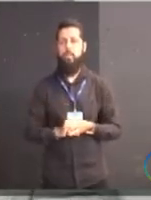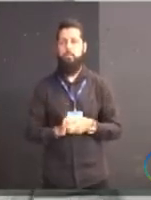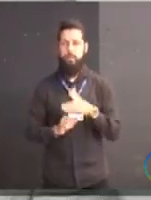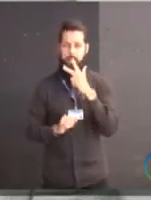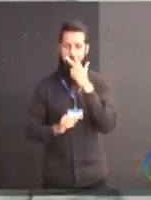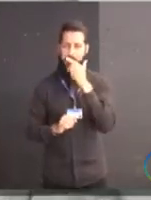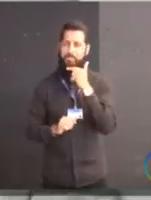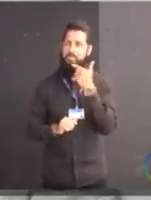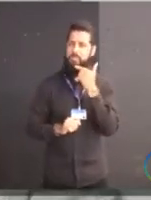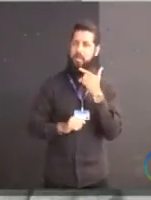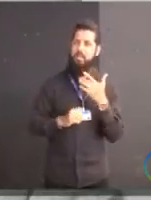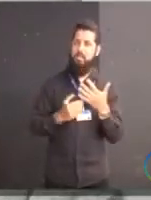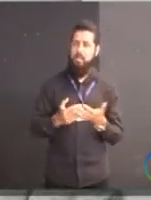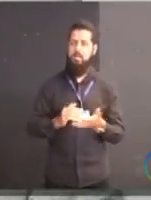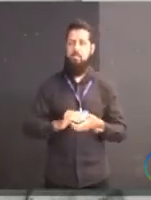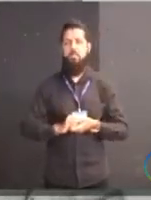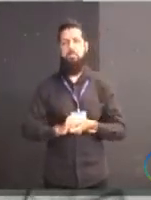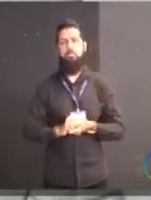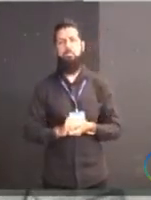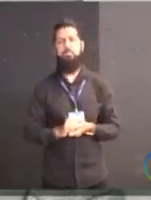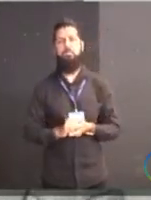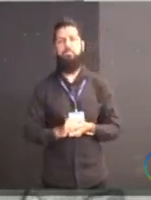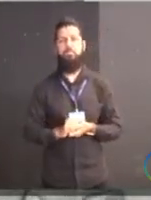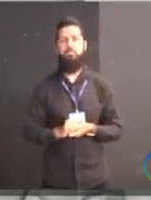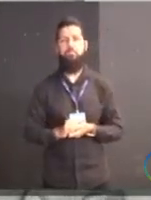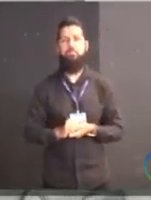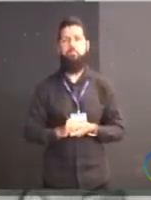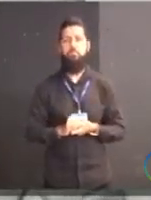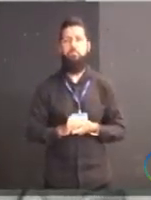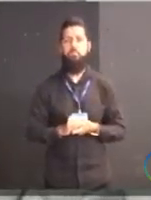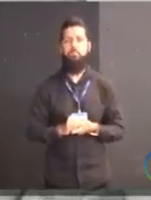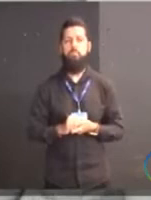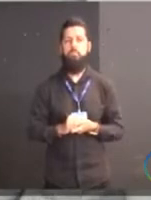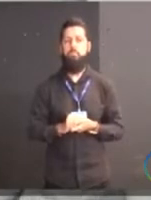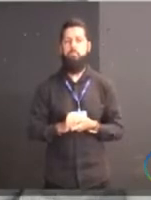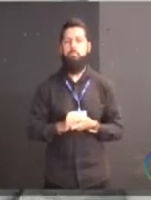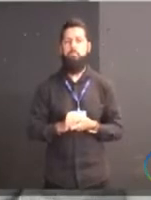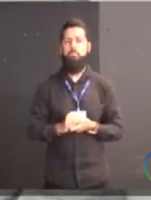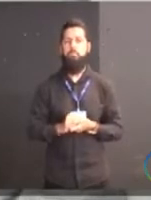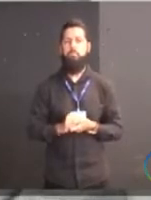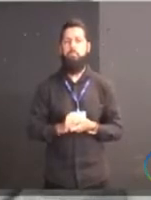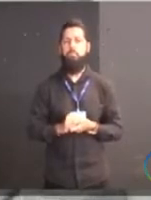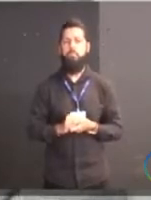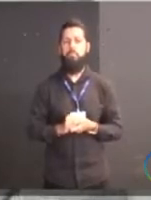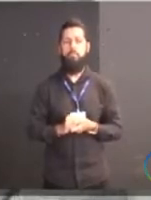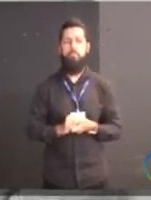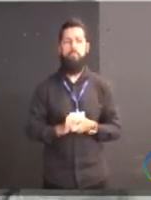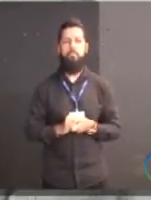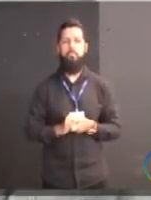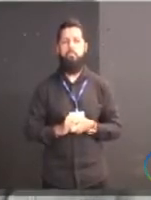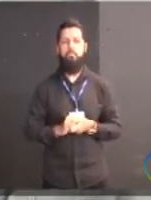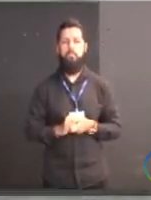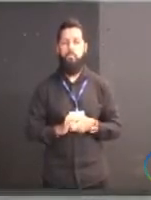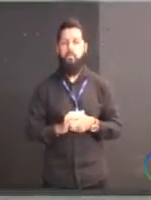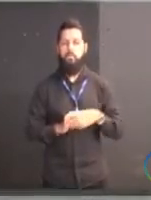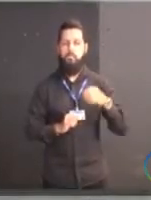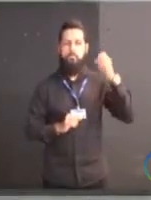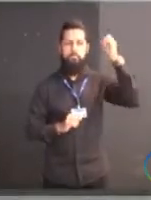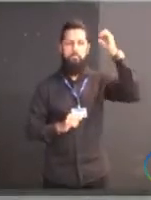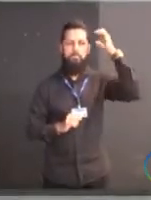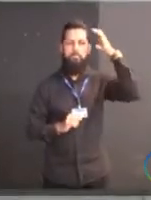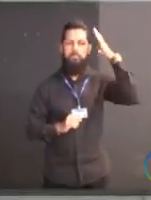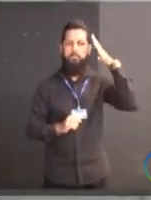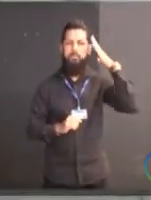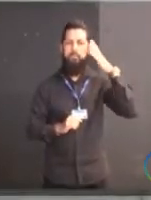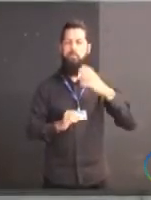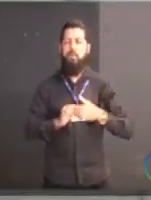Brasil. Eu vou falar nisso, Chico. Existe alguma notícia, já que se fala tanto, do plano espiritual